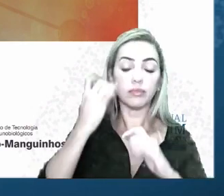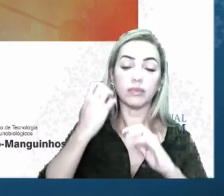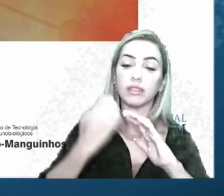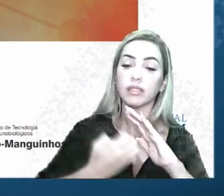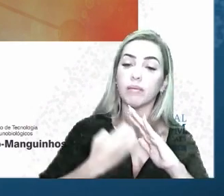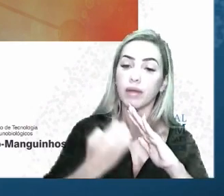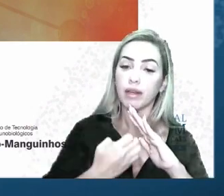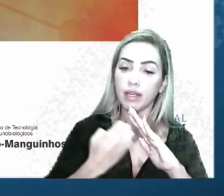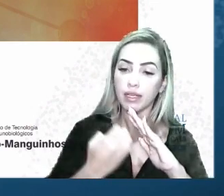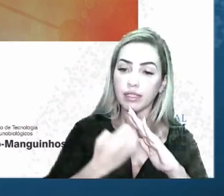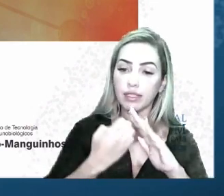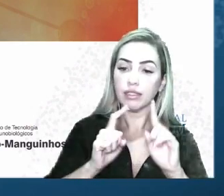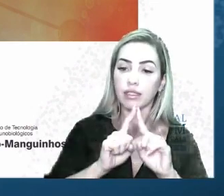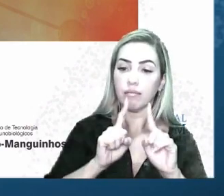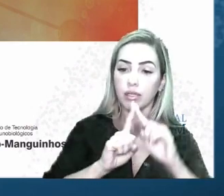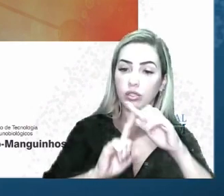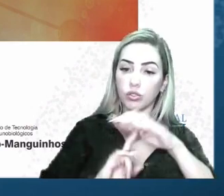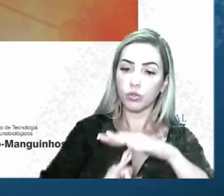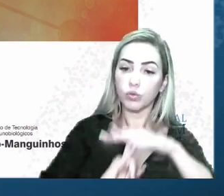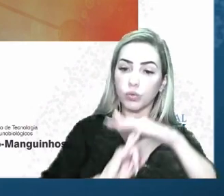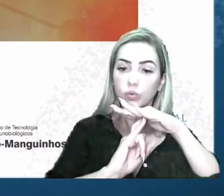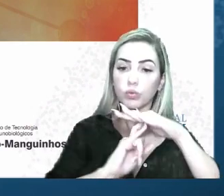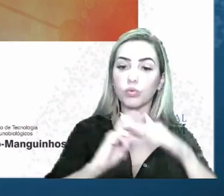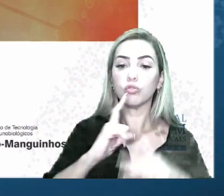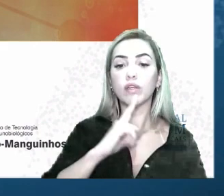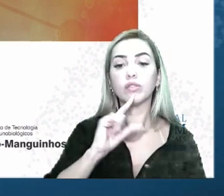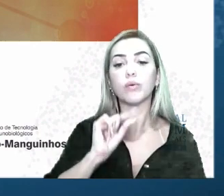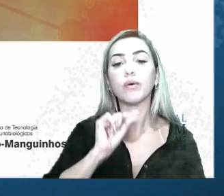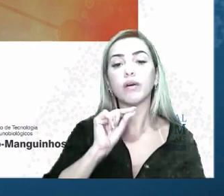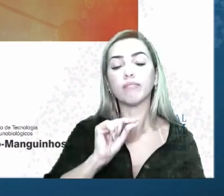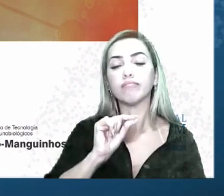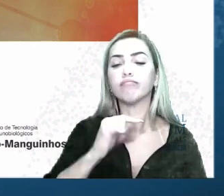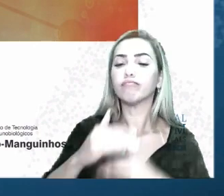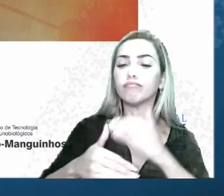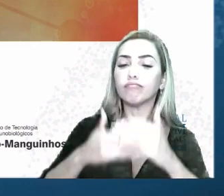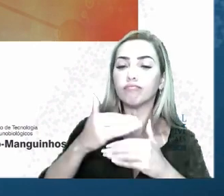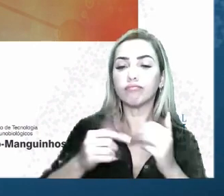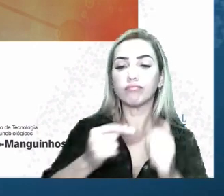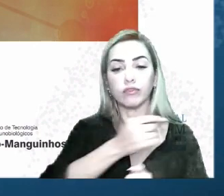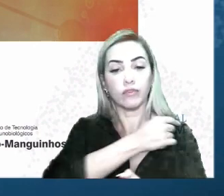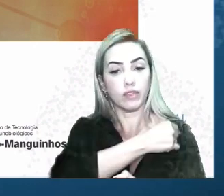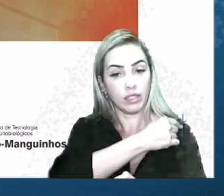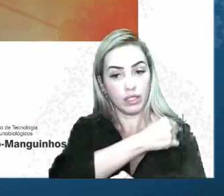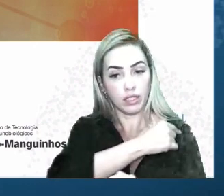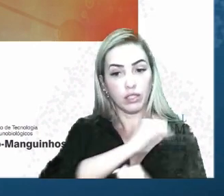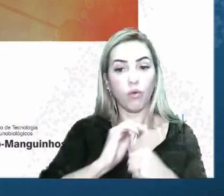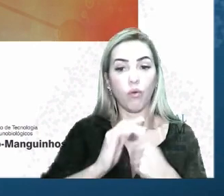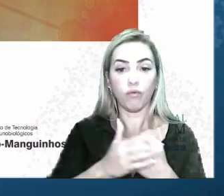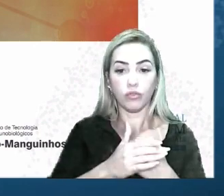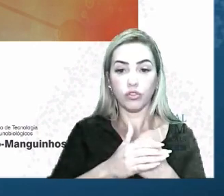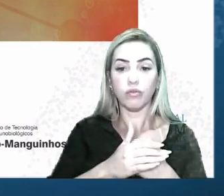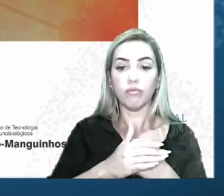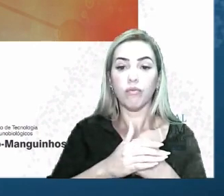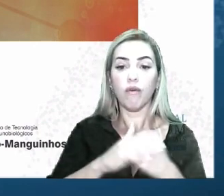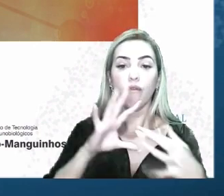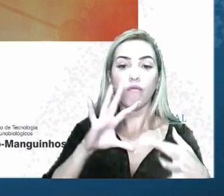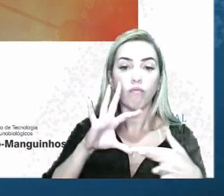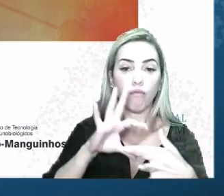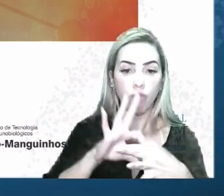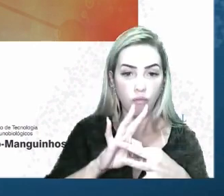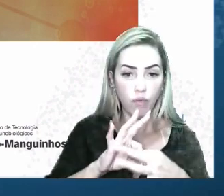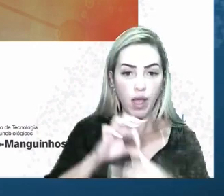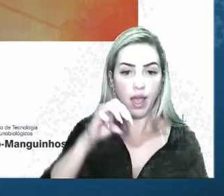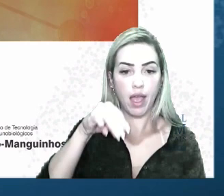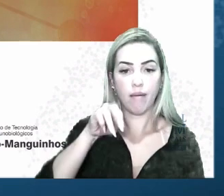e institutos que estivessem desenvolvendo vacinas COVID baseadas na plataforma mRNA,